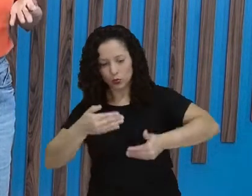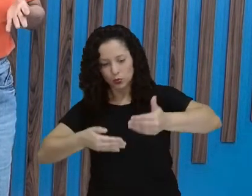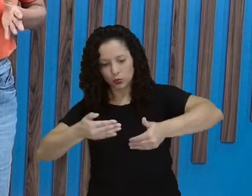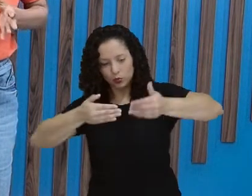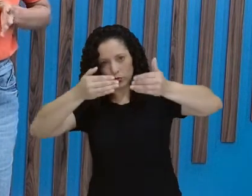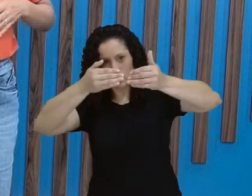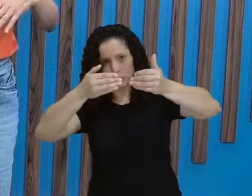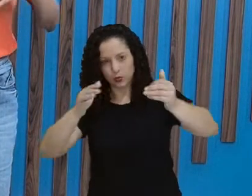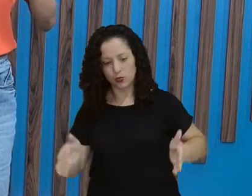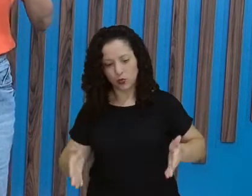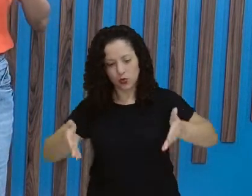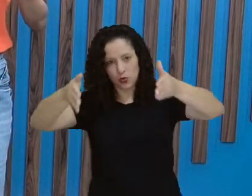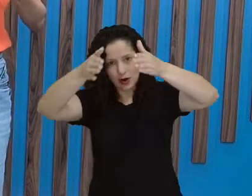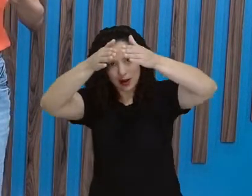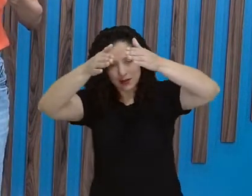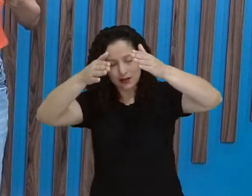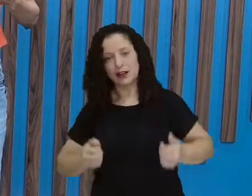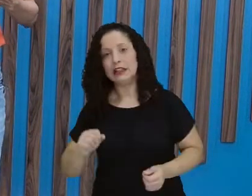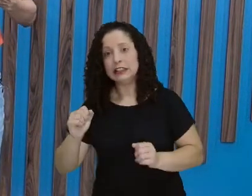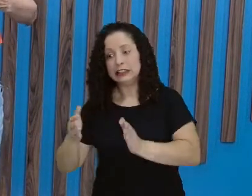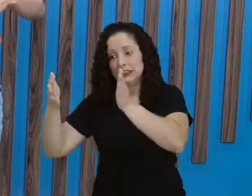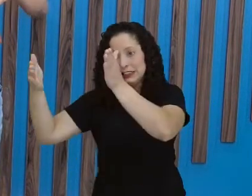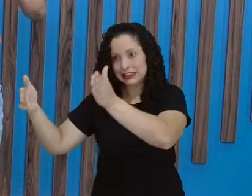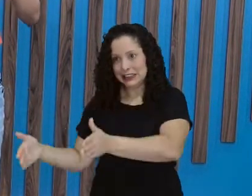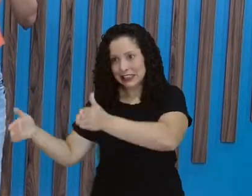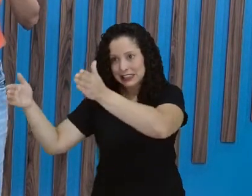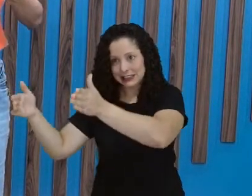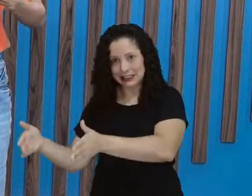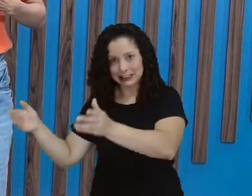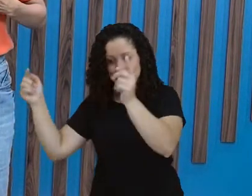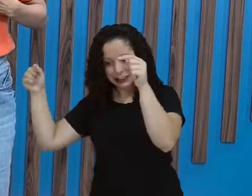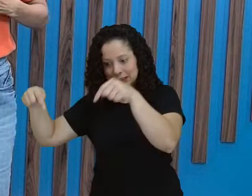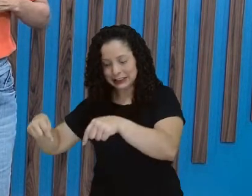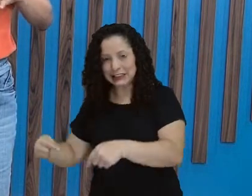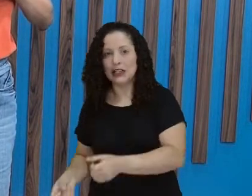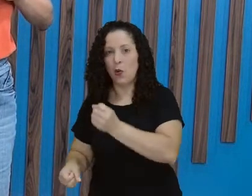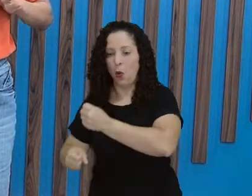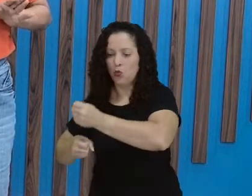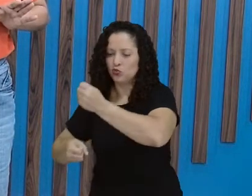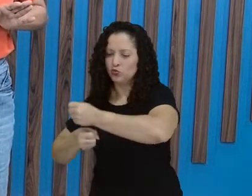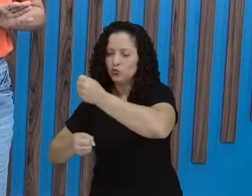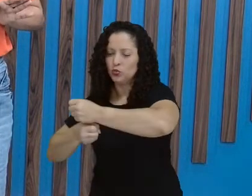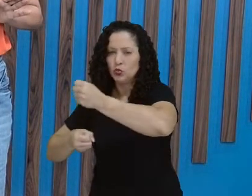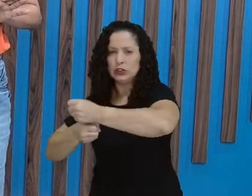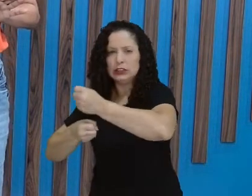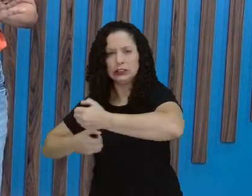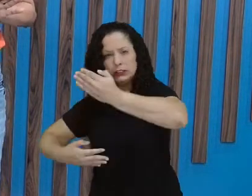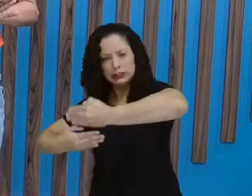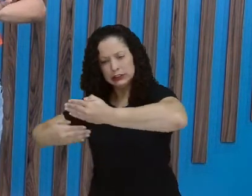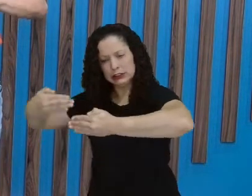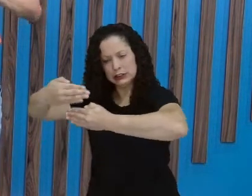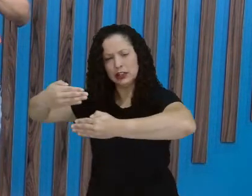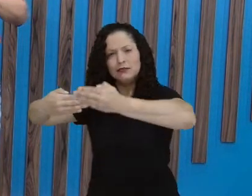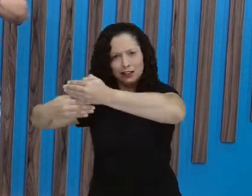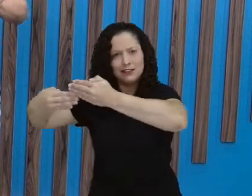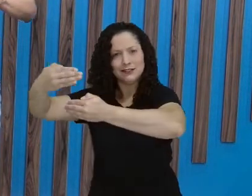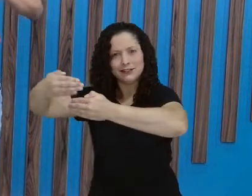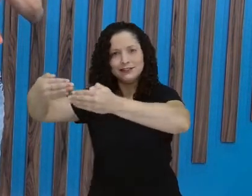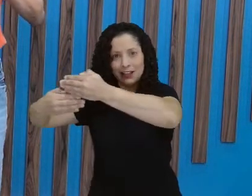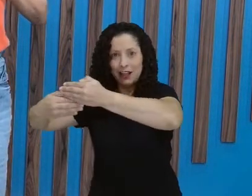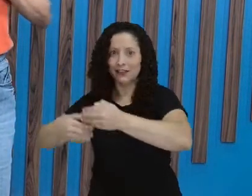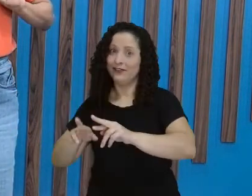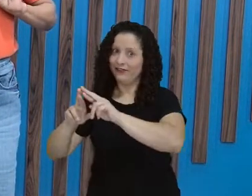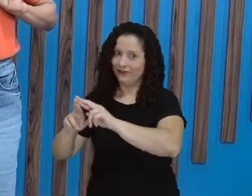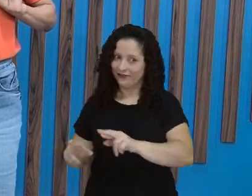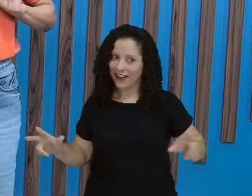de árvores, e o outro fez a casa toda de tijolo, não é? Você lembra, não é?